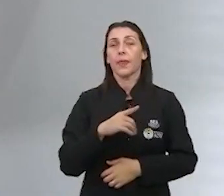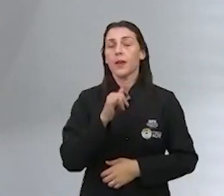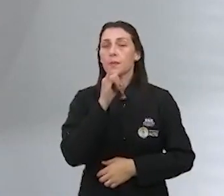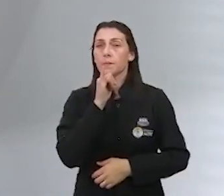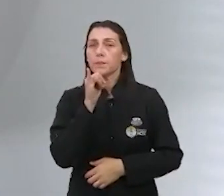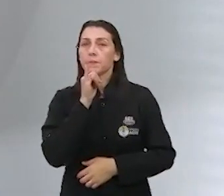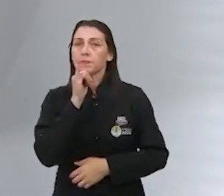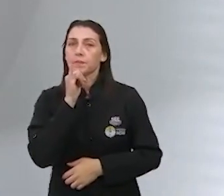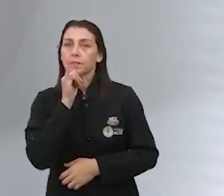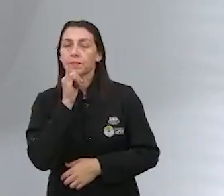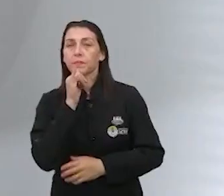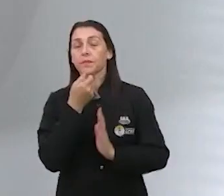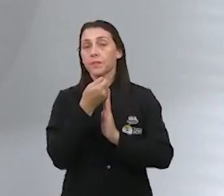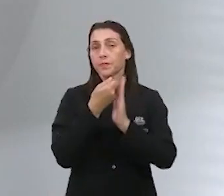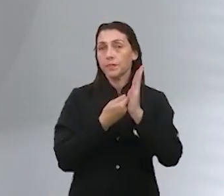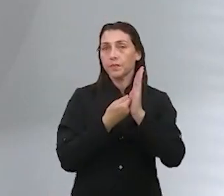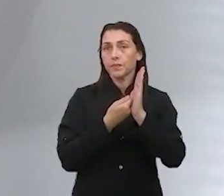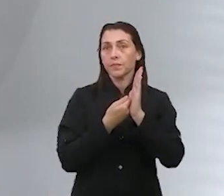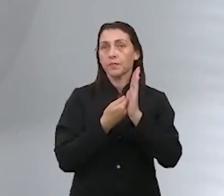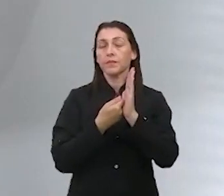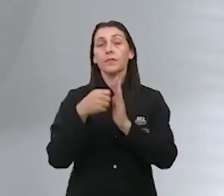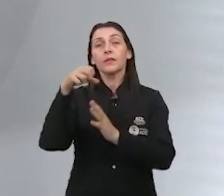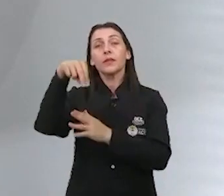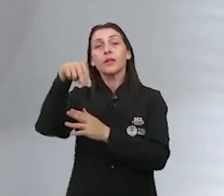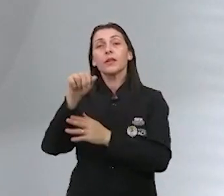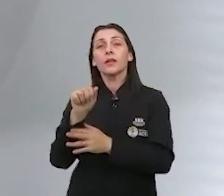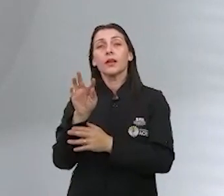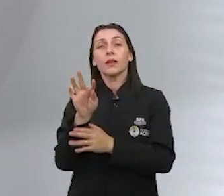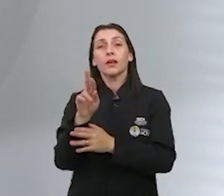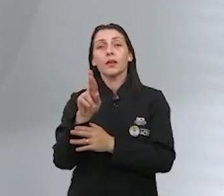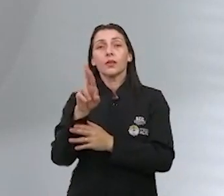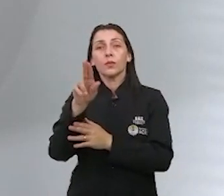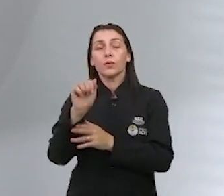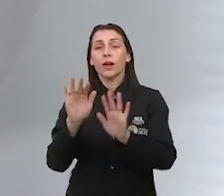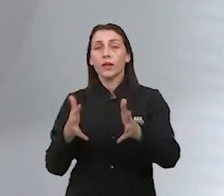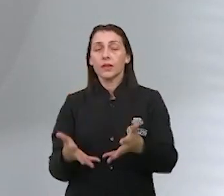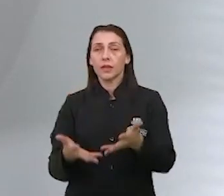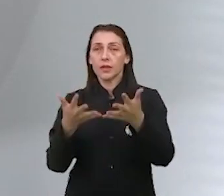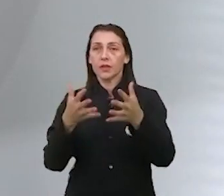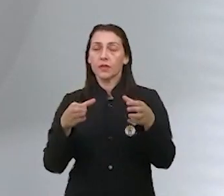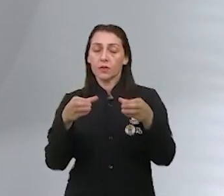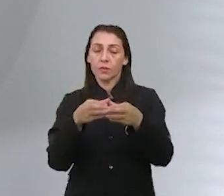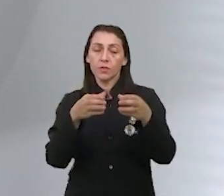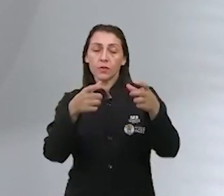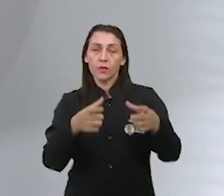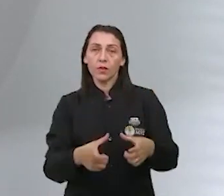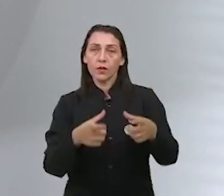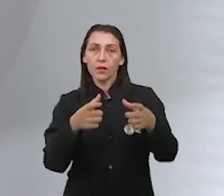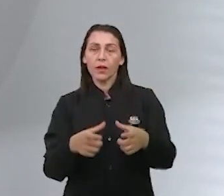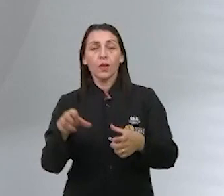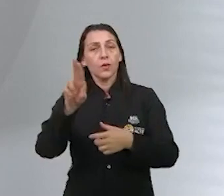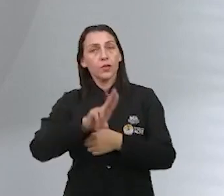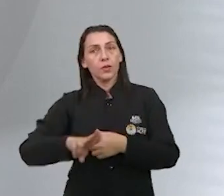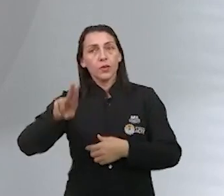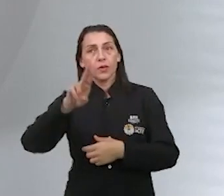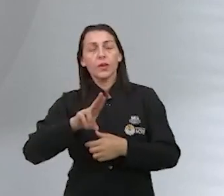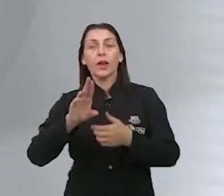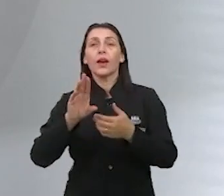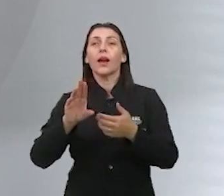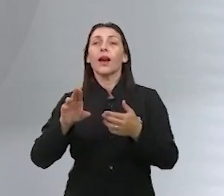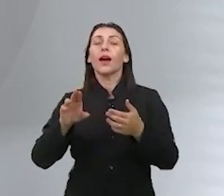podem citar numa redação, até a Natura, por exemplo, que ela incentiva as comunidades locais a utilizar os